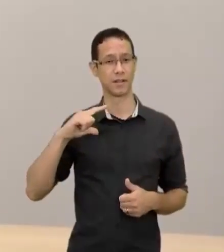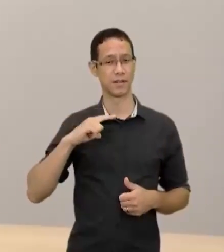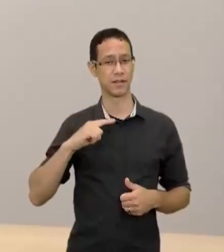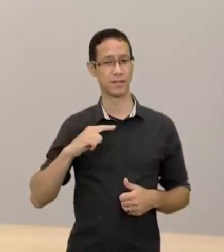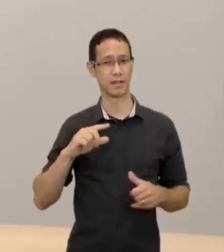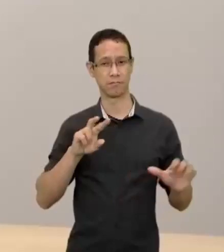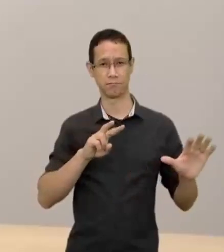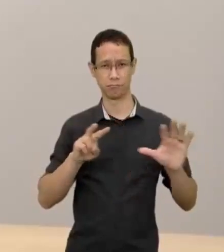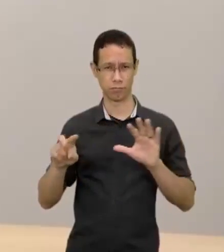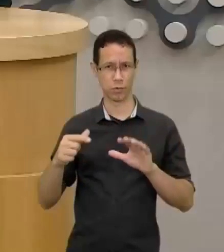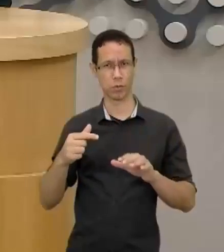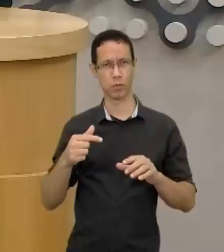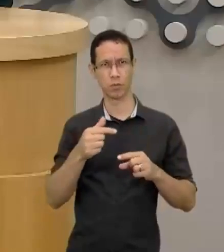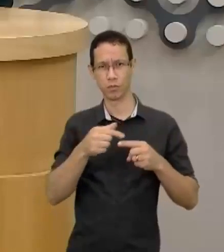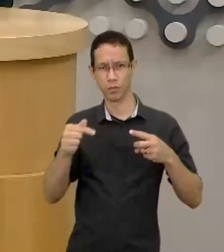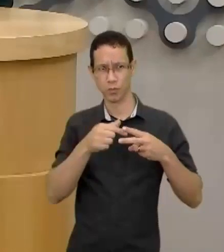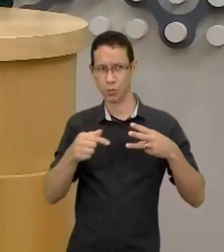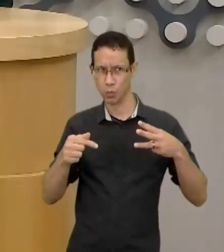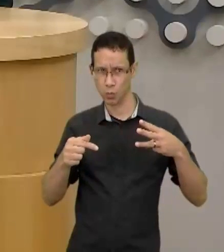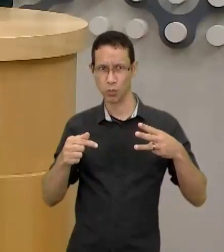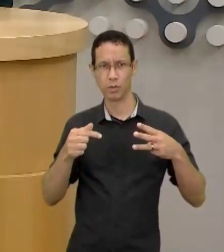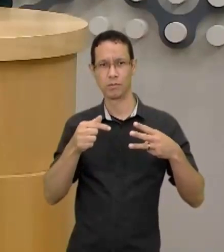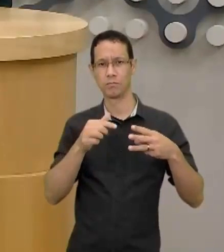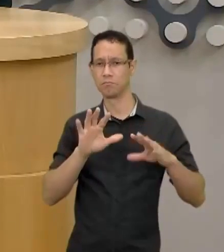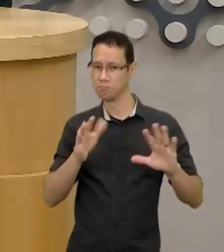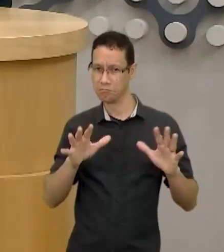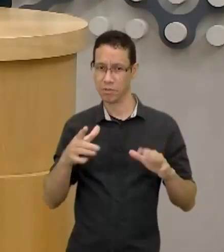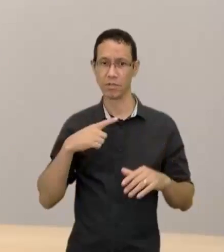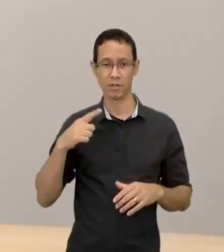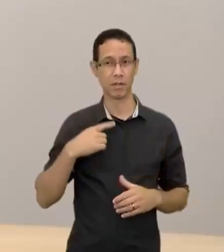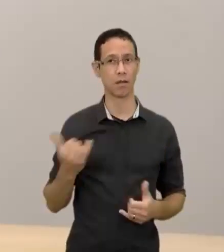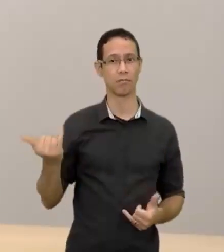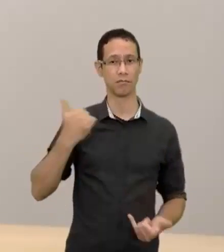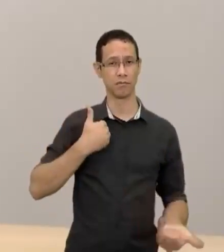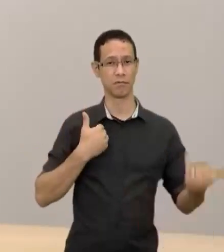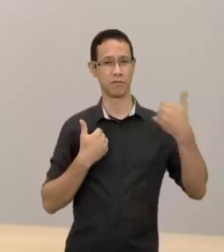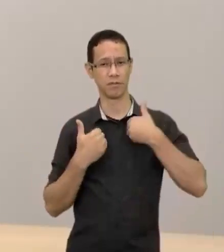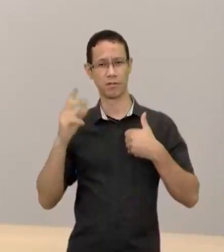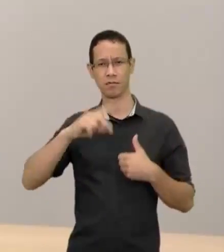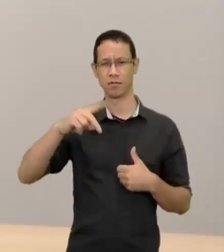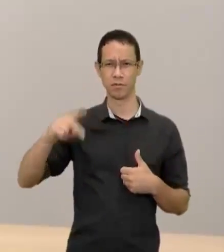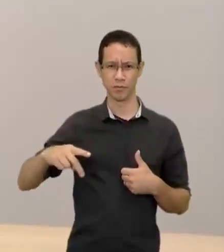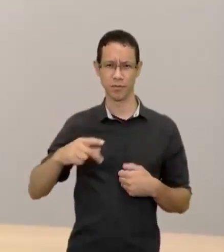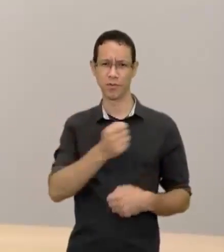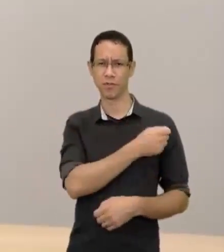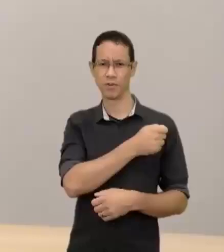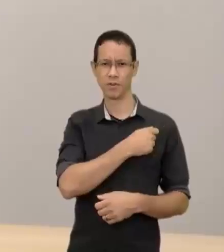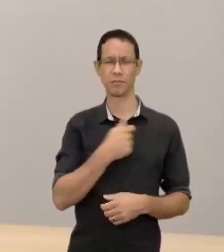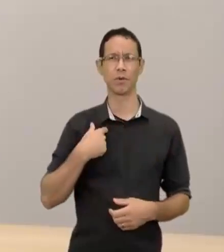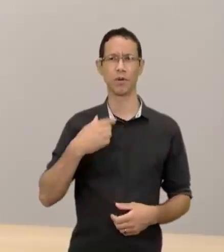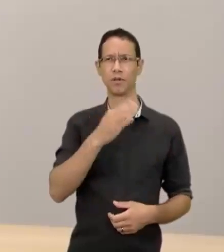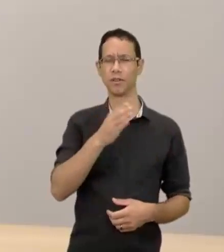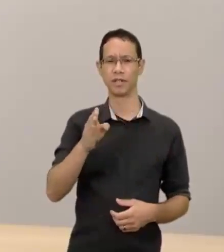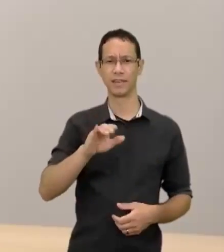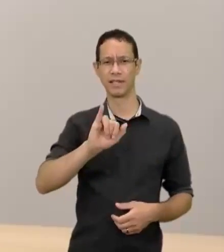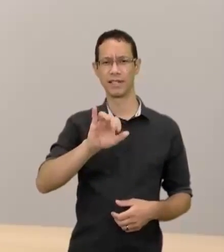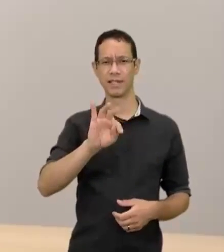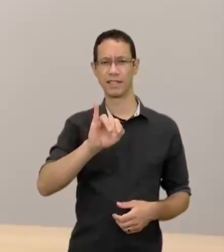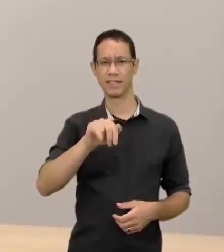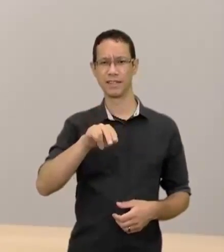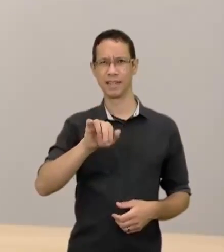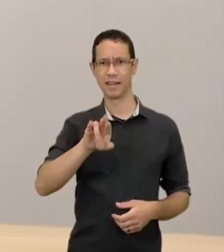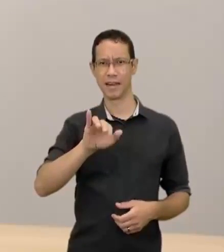3 semanas aí que começaram as aulas. Sim. Eu ainda ouço professores, estudantes falando, o o meu itinerário, não, na verdade aqui